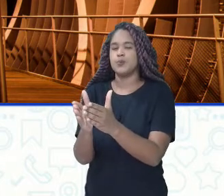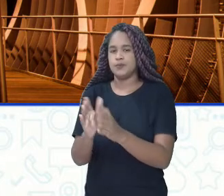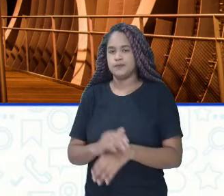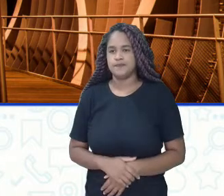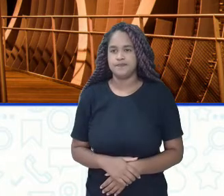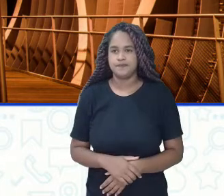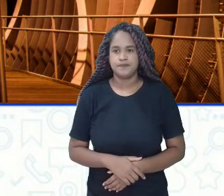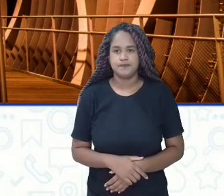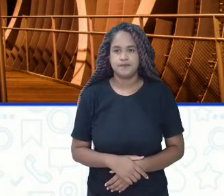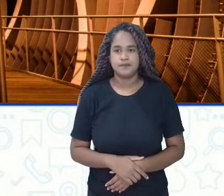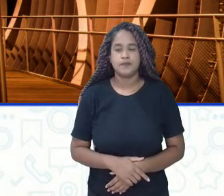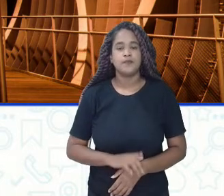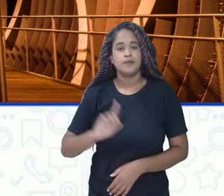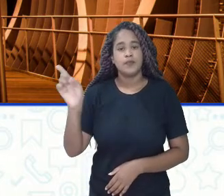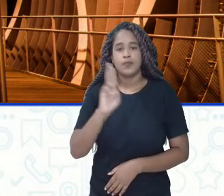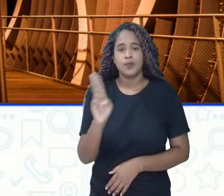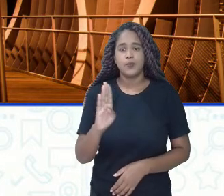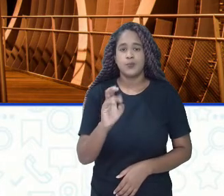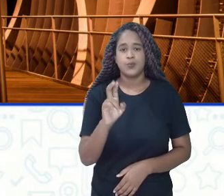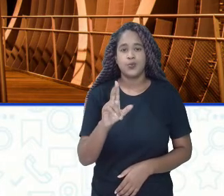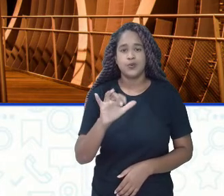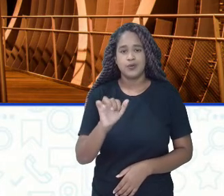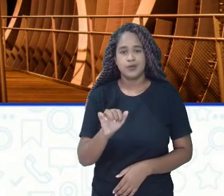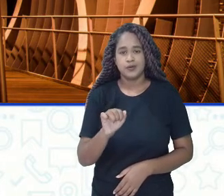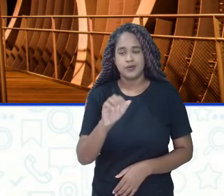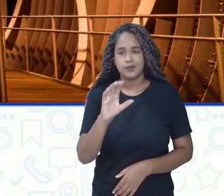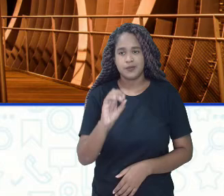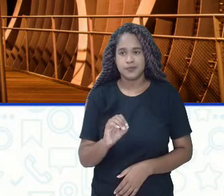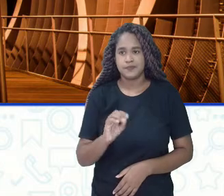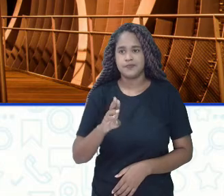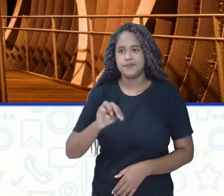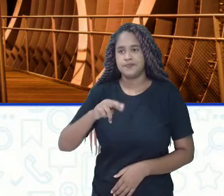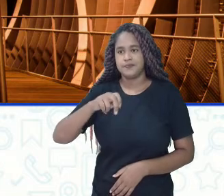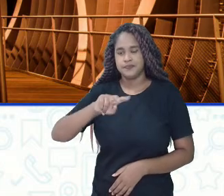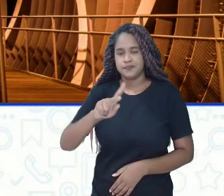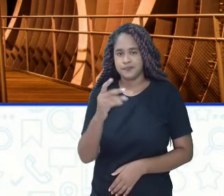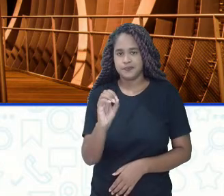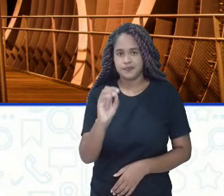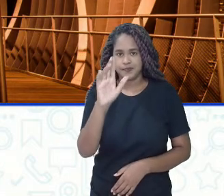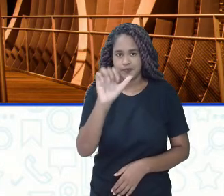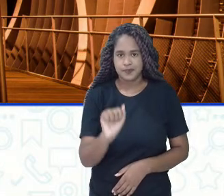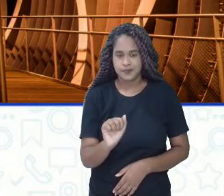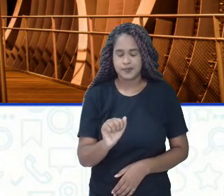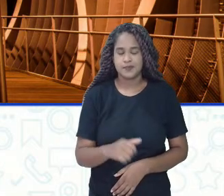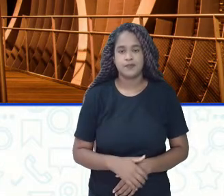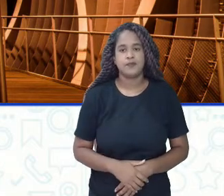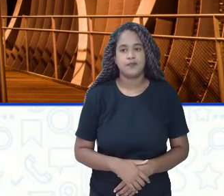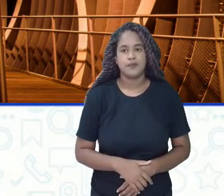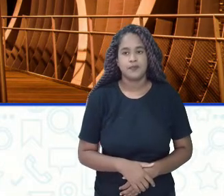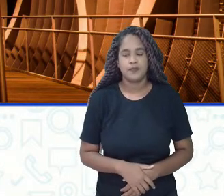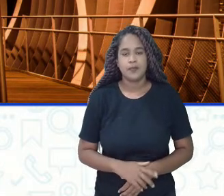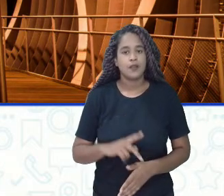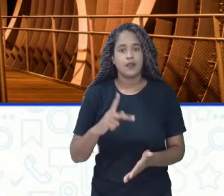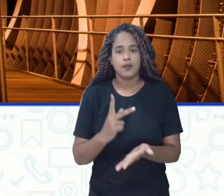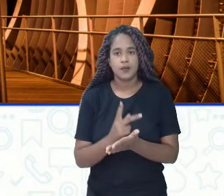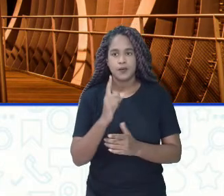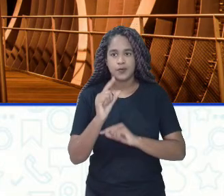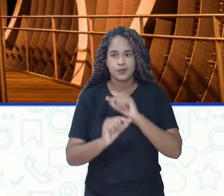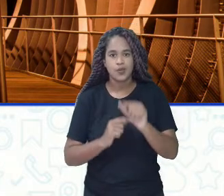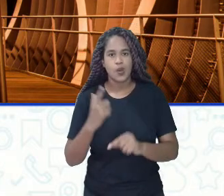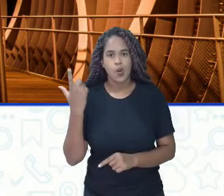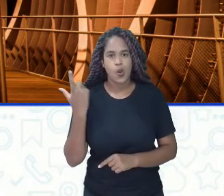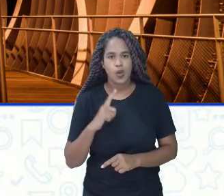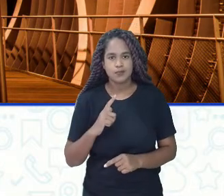de buraco de minhoca. Ou seja, o tempo e o espaço existem, ele vai dobrar o tempo e espaço e